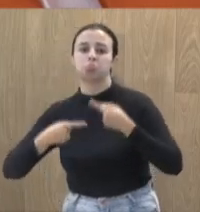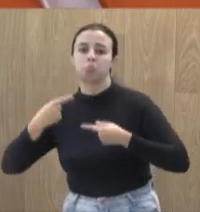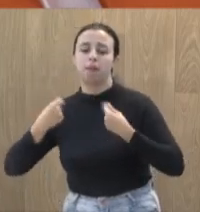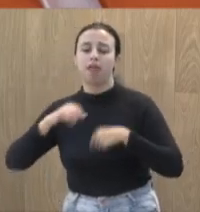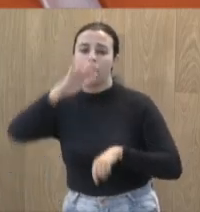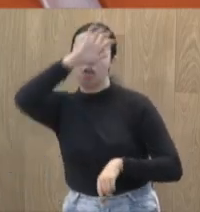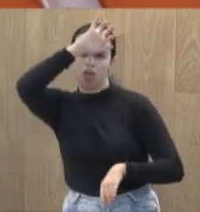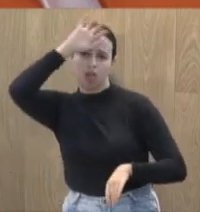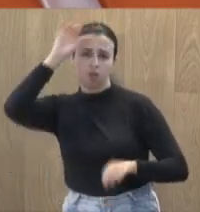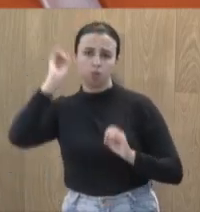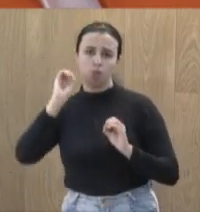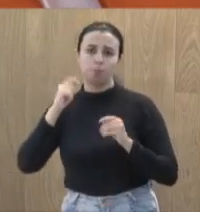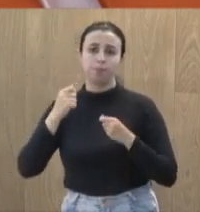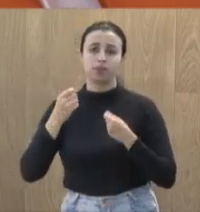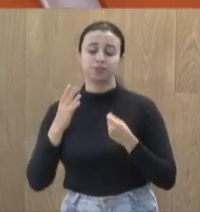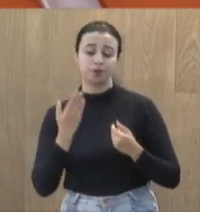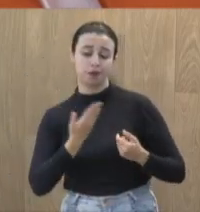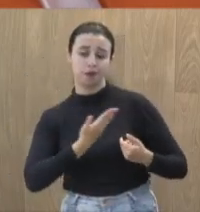basta ser irmão.